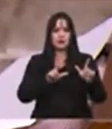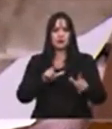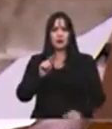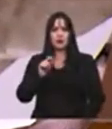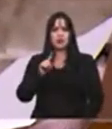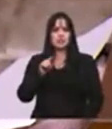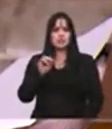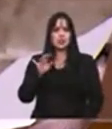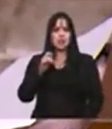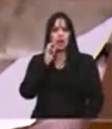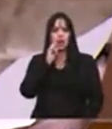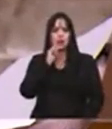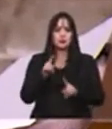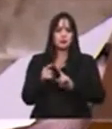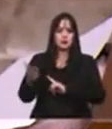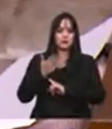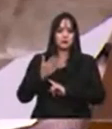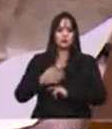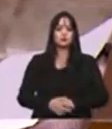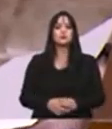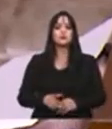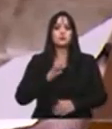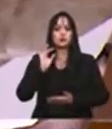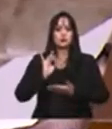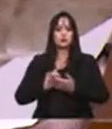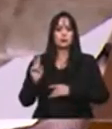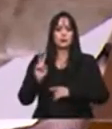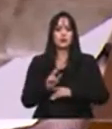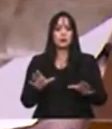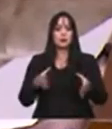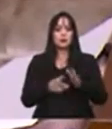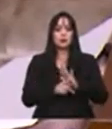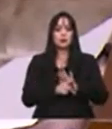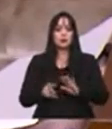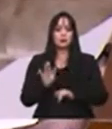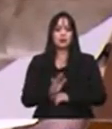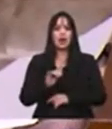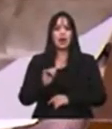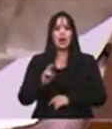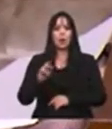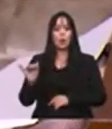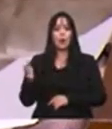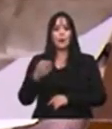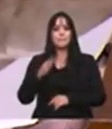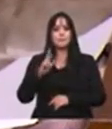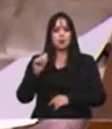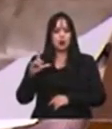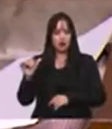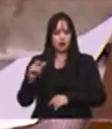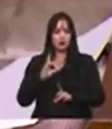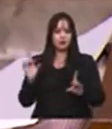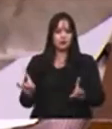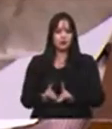Gazeta de Alagoas em seu benefício, como a concessão de empréstimo por parte dele em benefício de Água Branca Participações, a fim